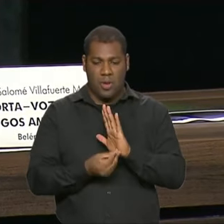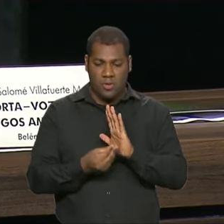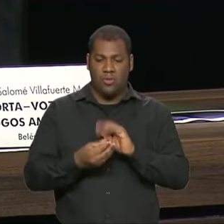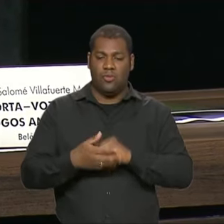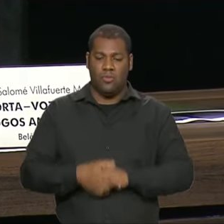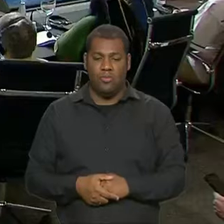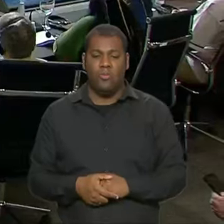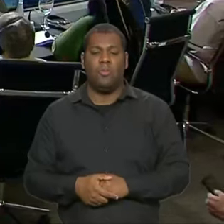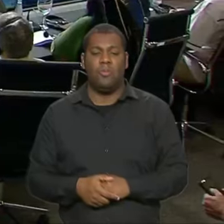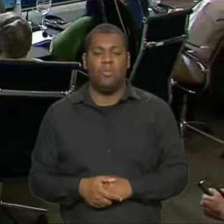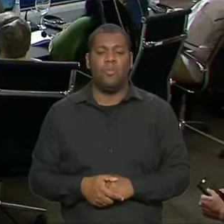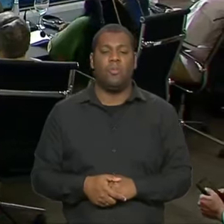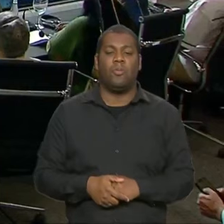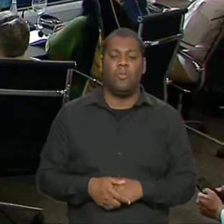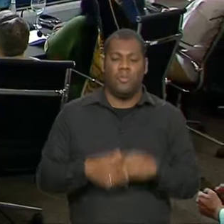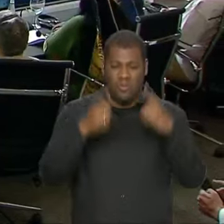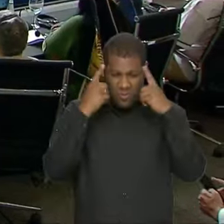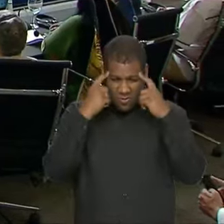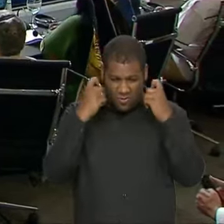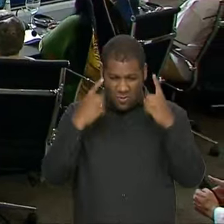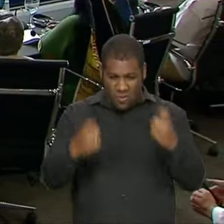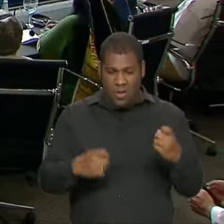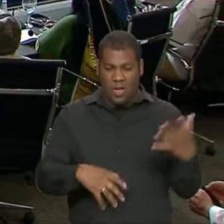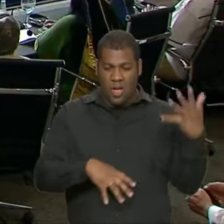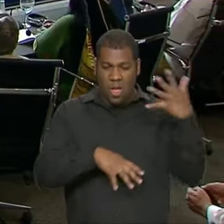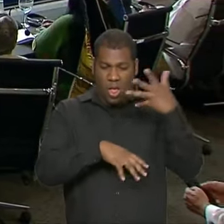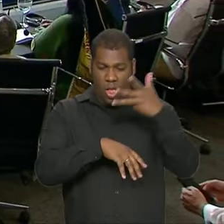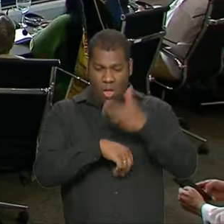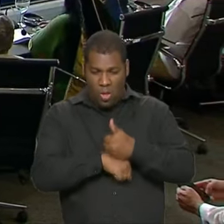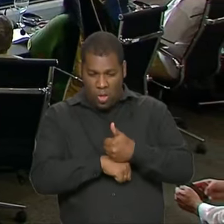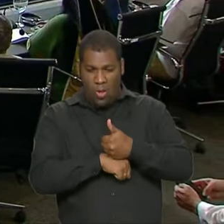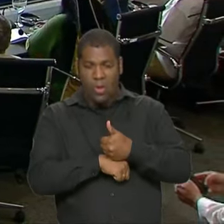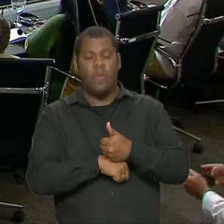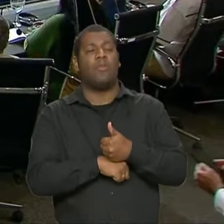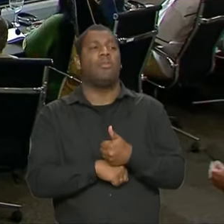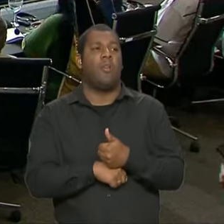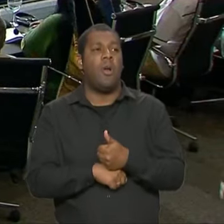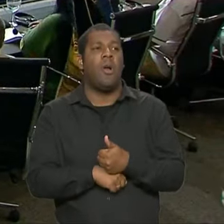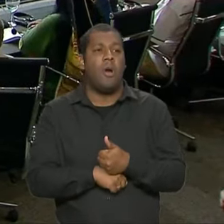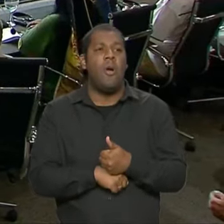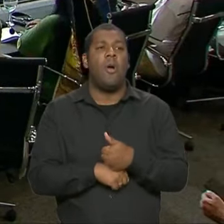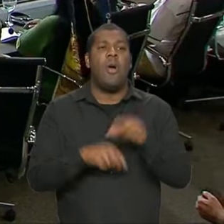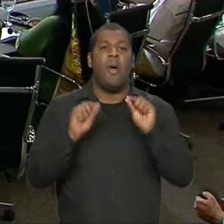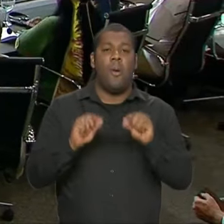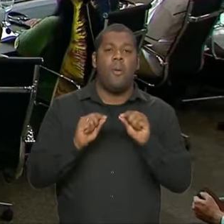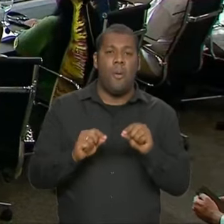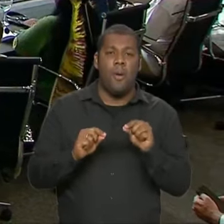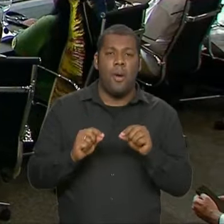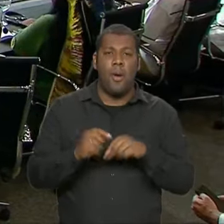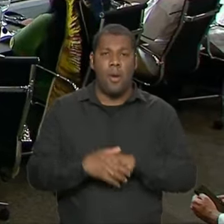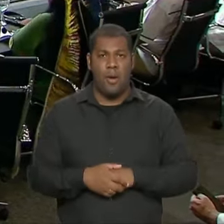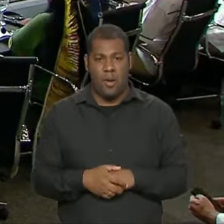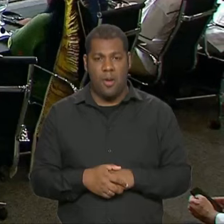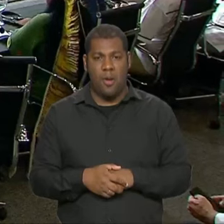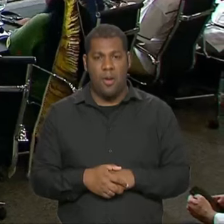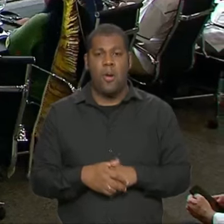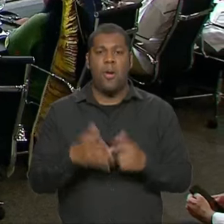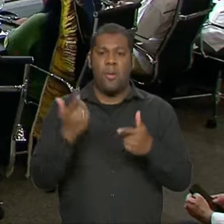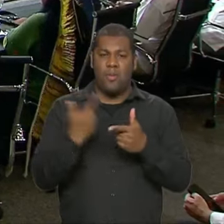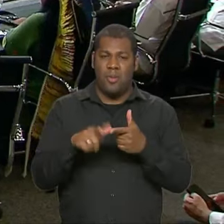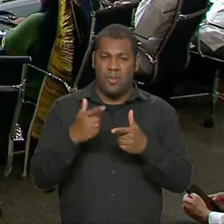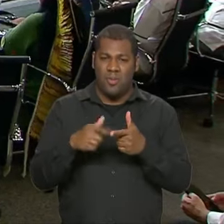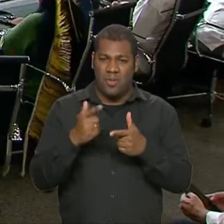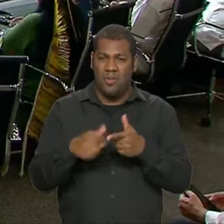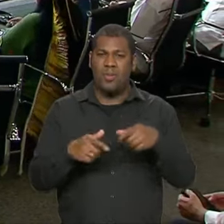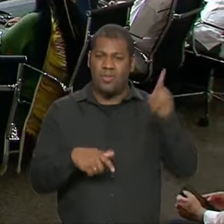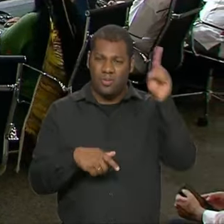patriarcal, capitalista, colonial e extrativista, leia-se exploração, são problemas do dia a dia